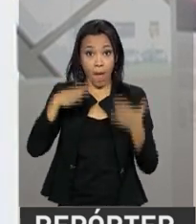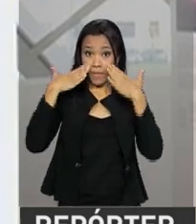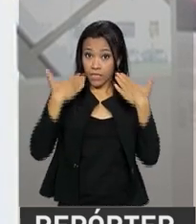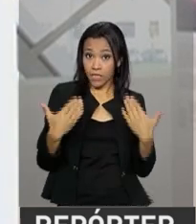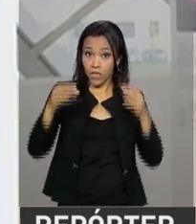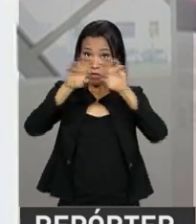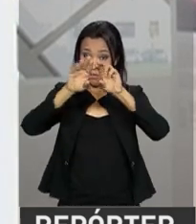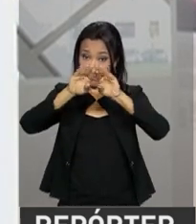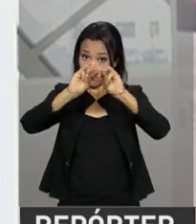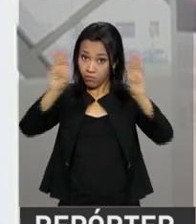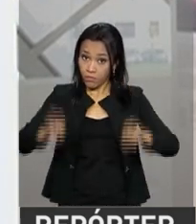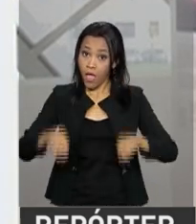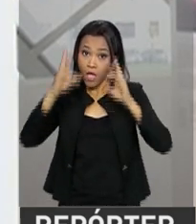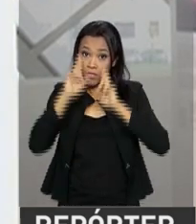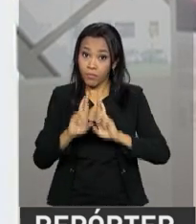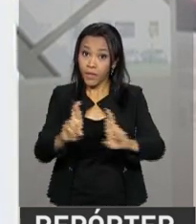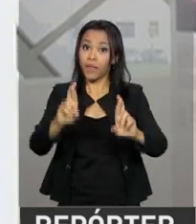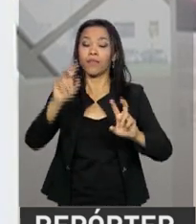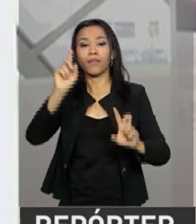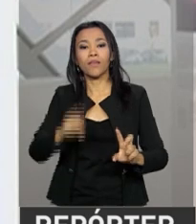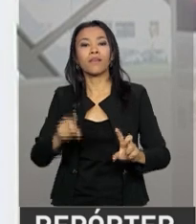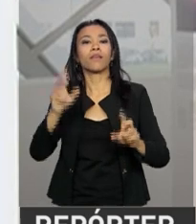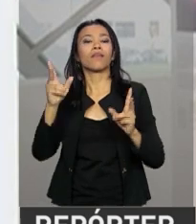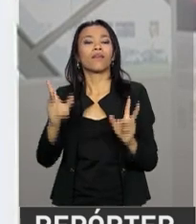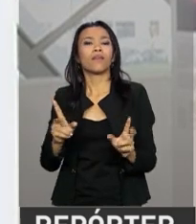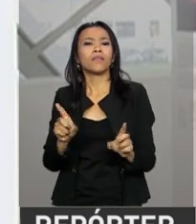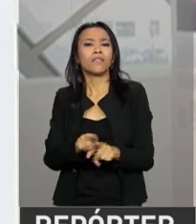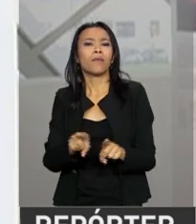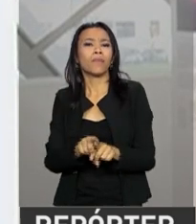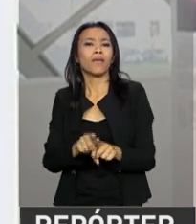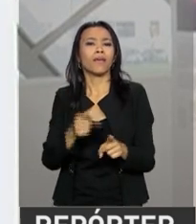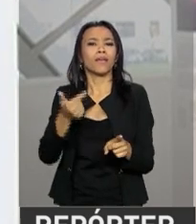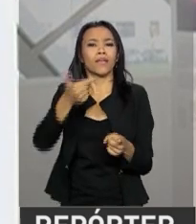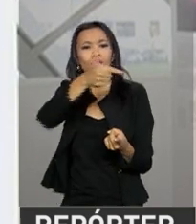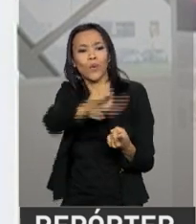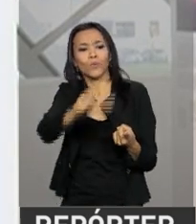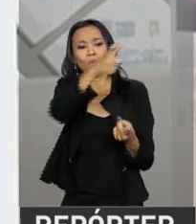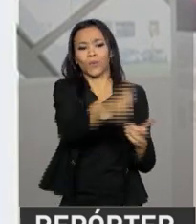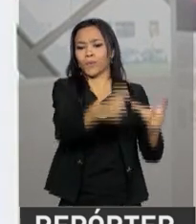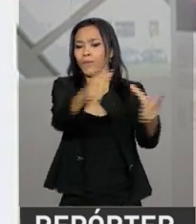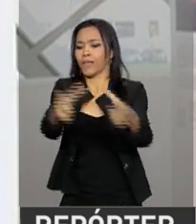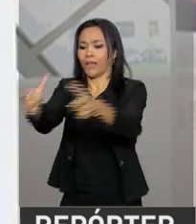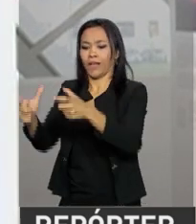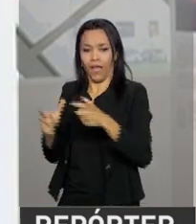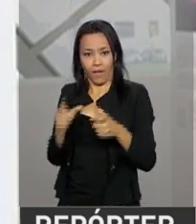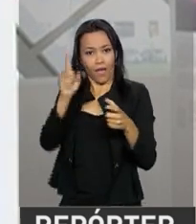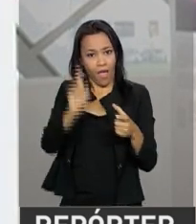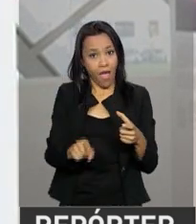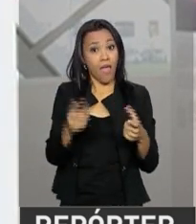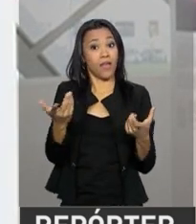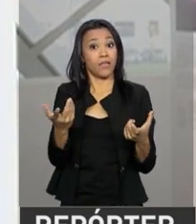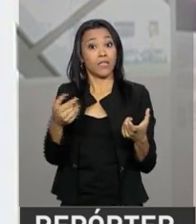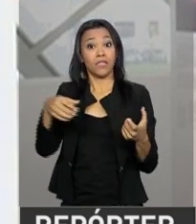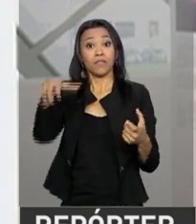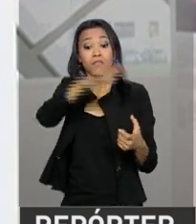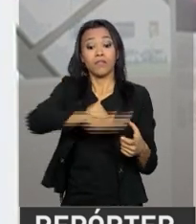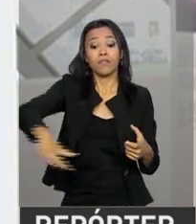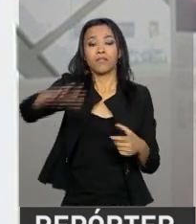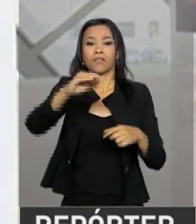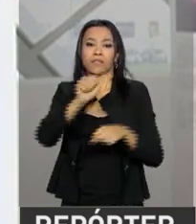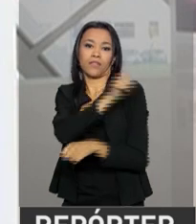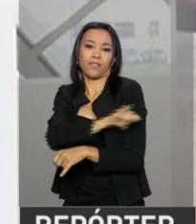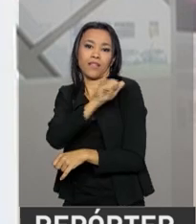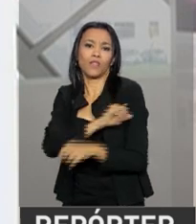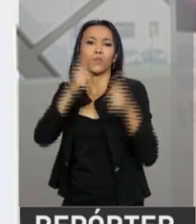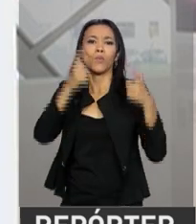uma parceria do Museu do Amanhã com o Teatro Mundi e o People's Palace Project, discute justamente o espaço da cidade como espaço